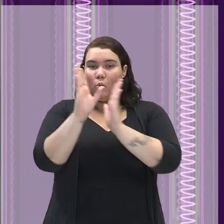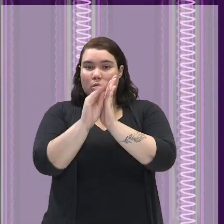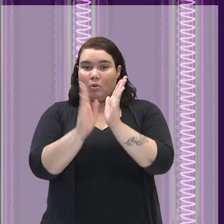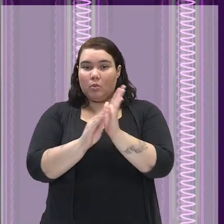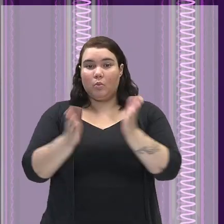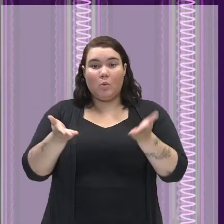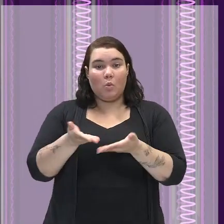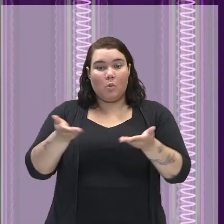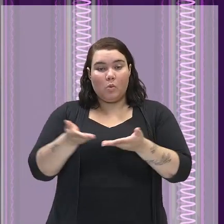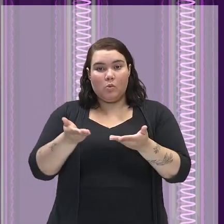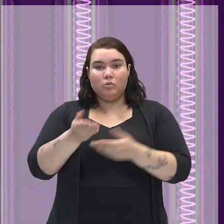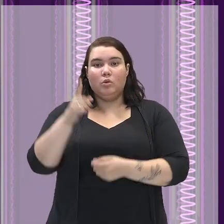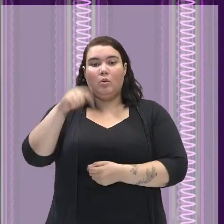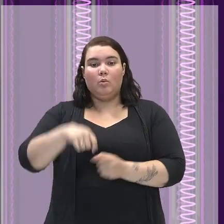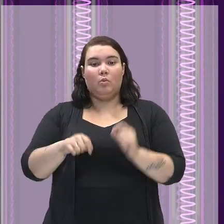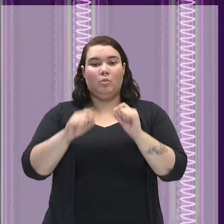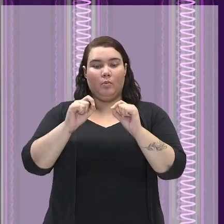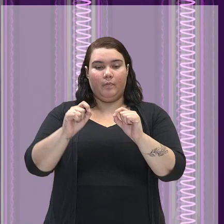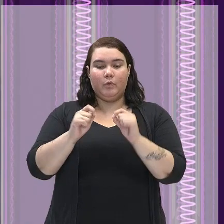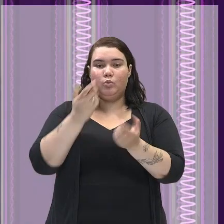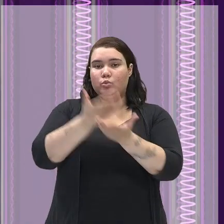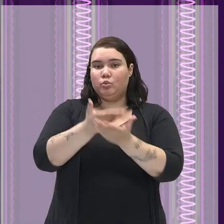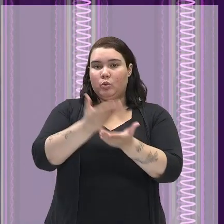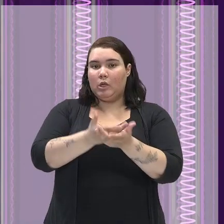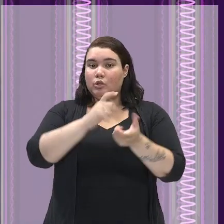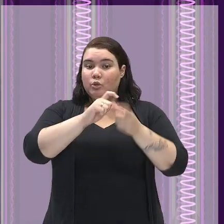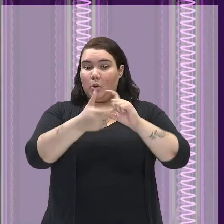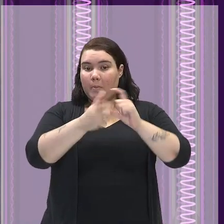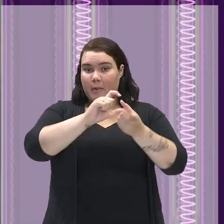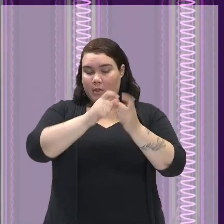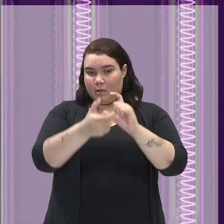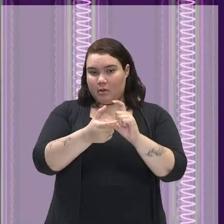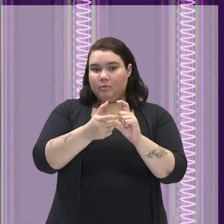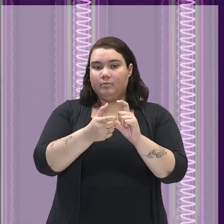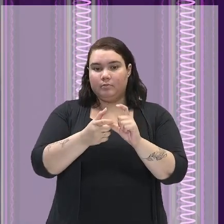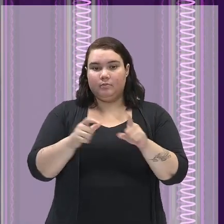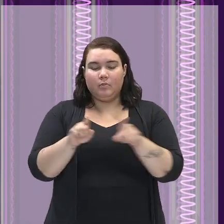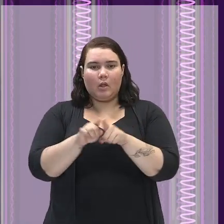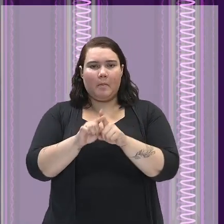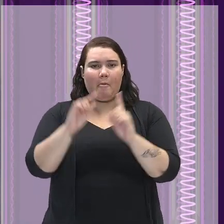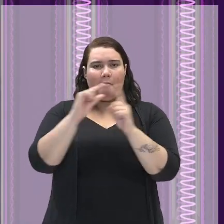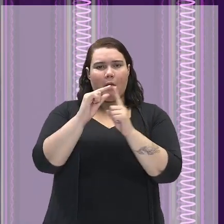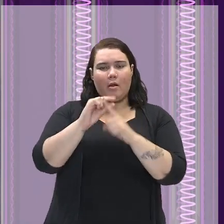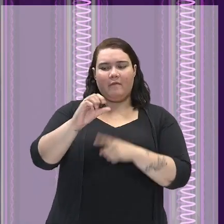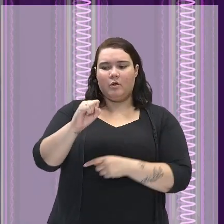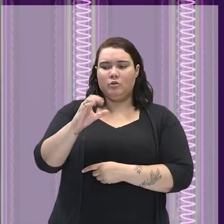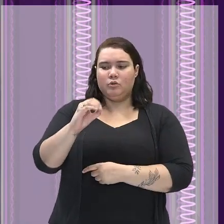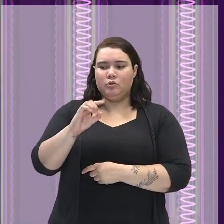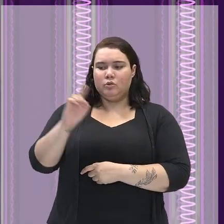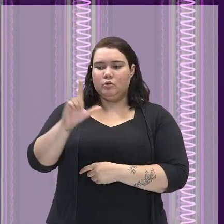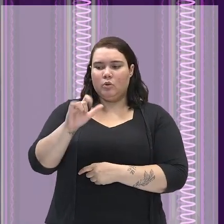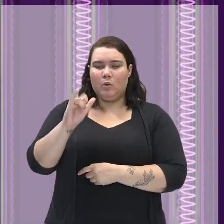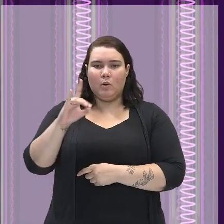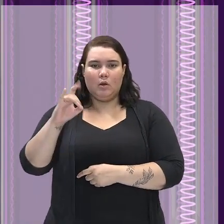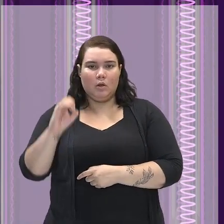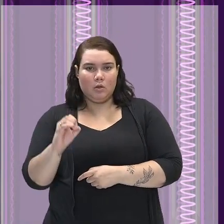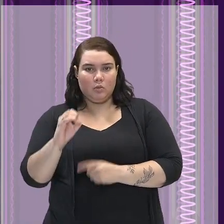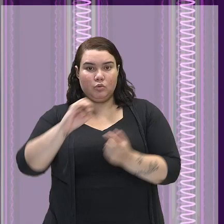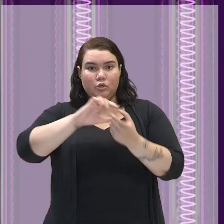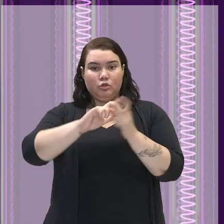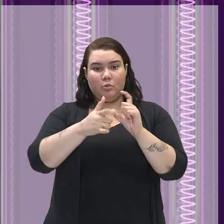ele vai para um sólido geométrico. Olha aí, quando se fala também a palavra sólido geométrico,